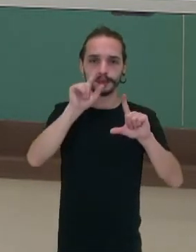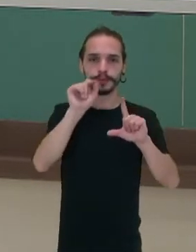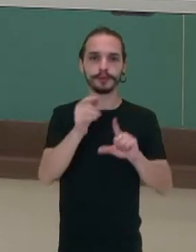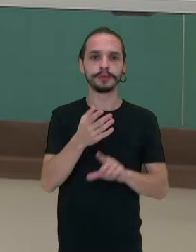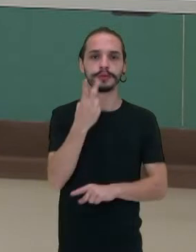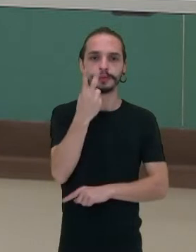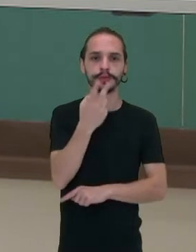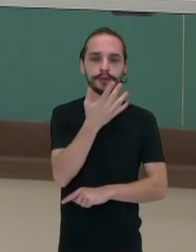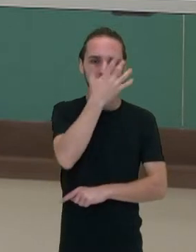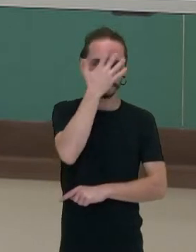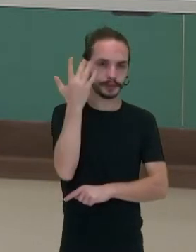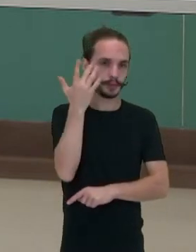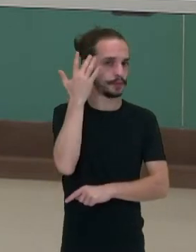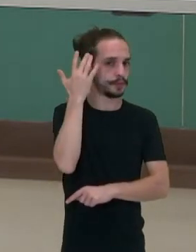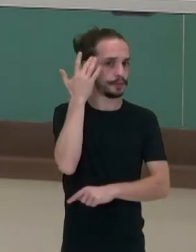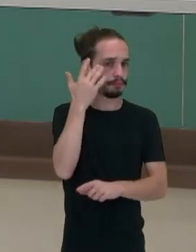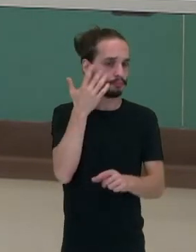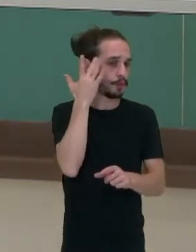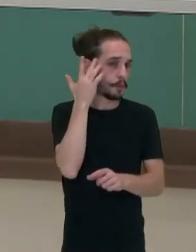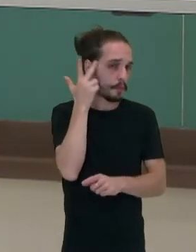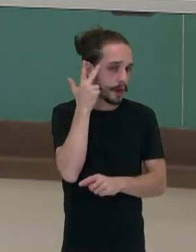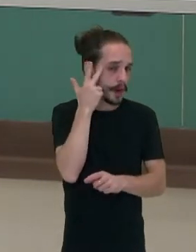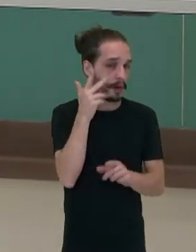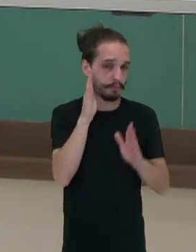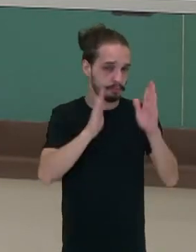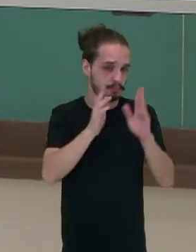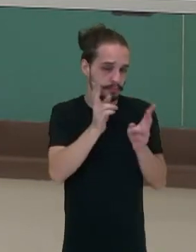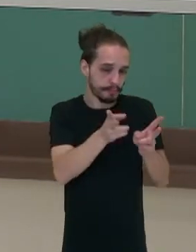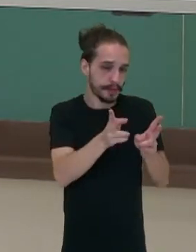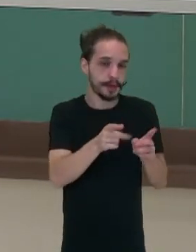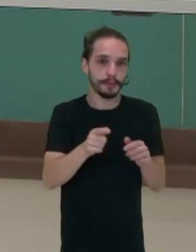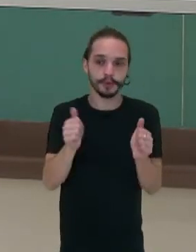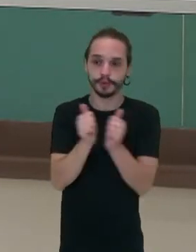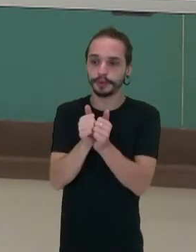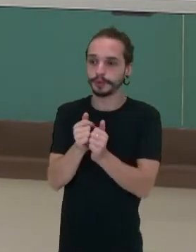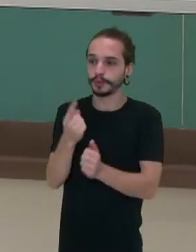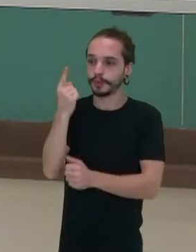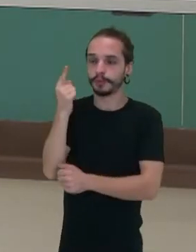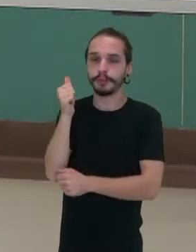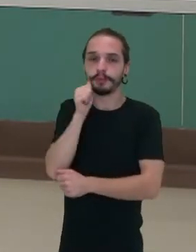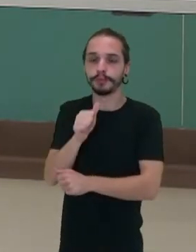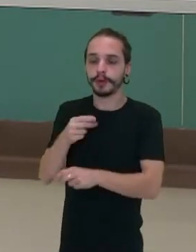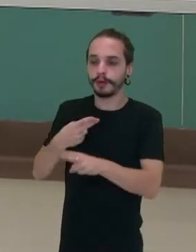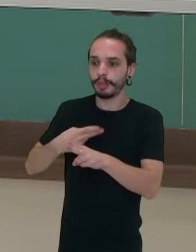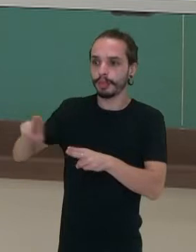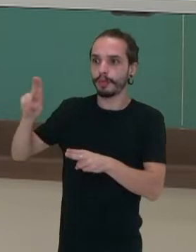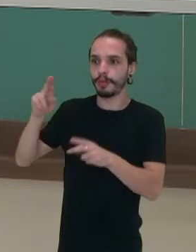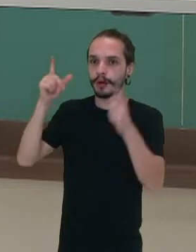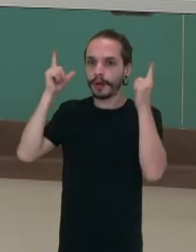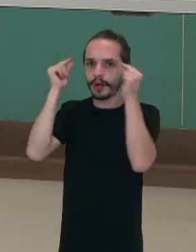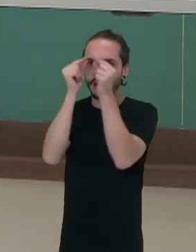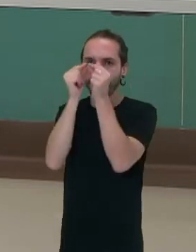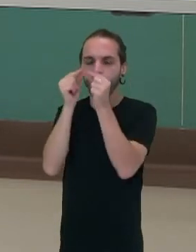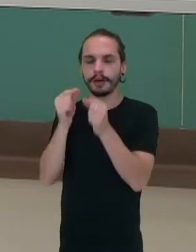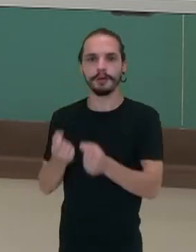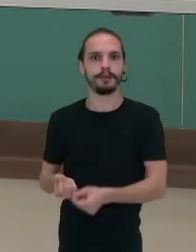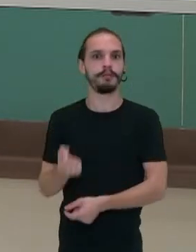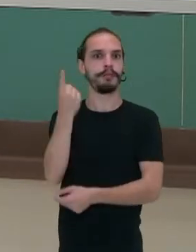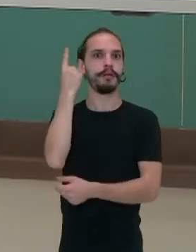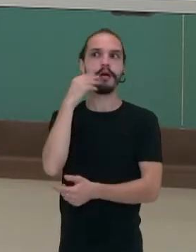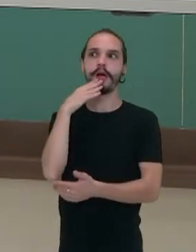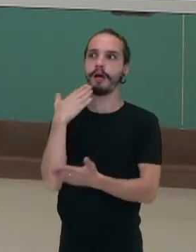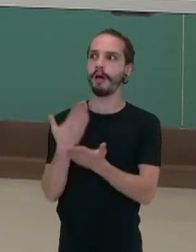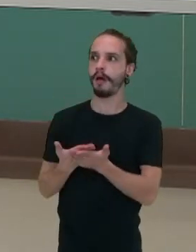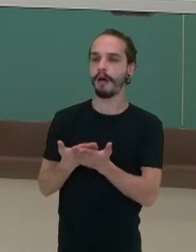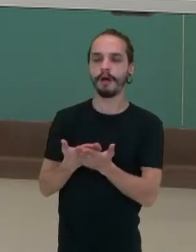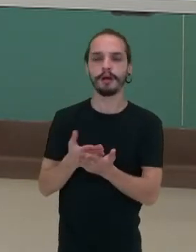da sociedade da época e colocou uma pessoa grega no meio sem roupa. Um escândalo. Foi a primeira vez que um pintor conseguiu